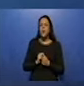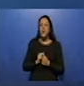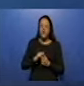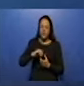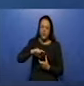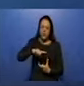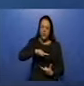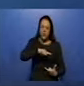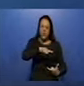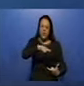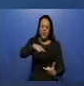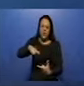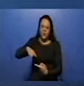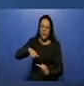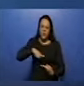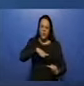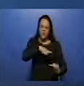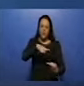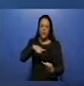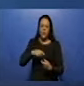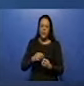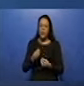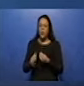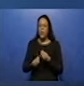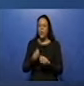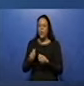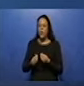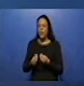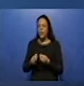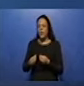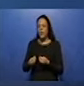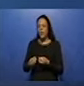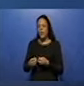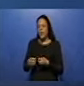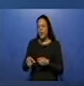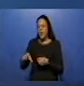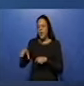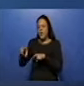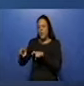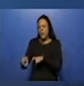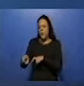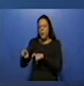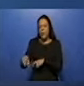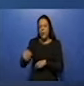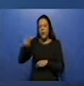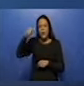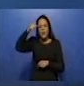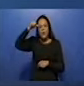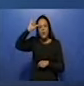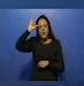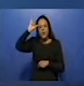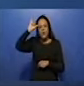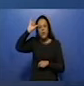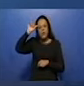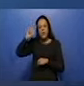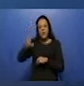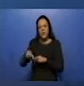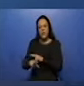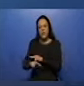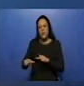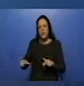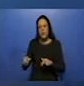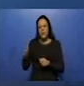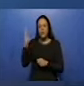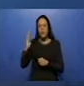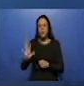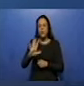ambientais da pecuária realizada no Brasil, aponte a alternativa que contenha um título adequado